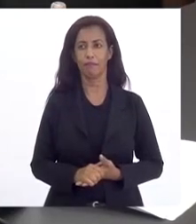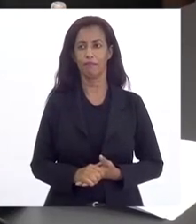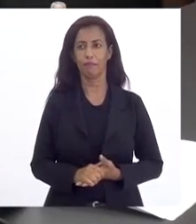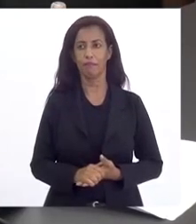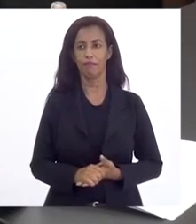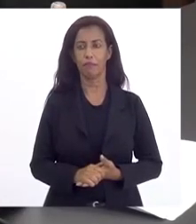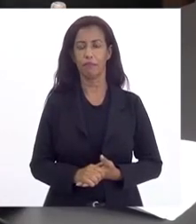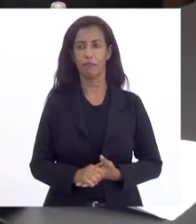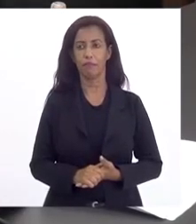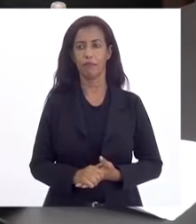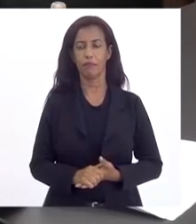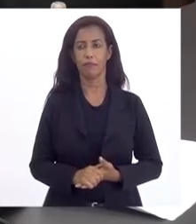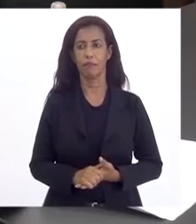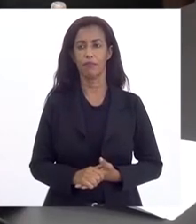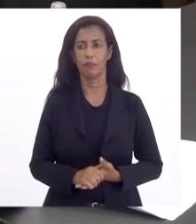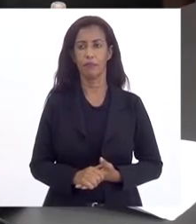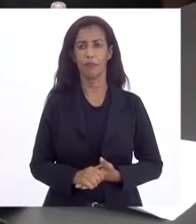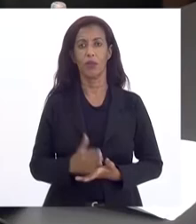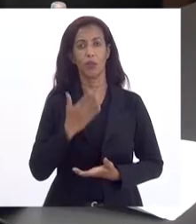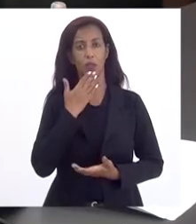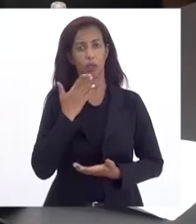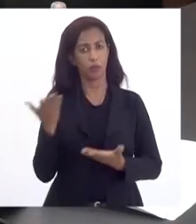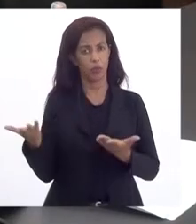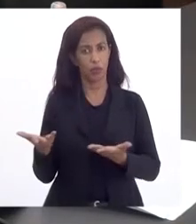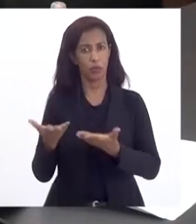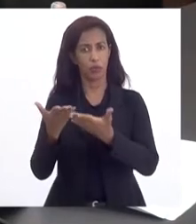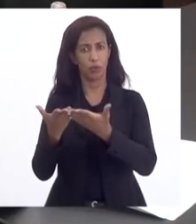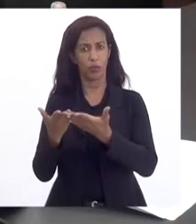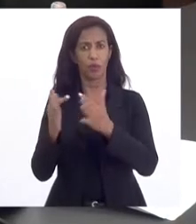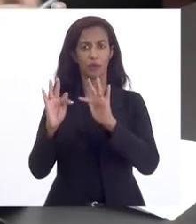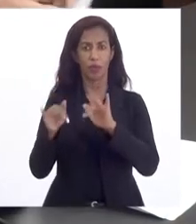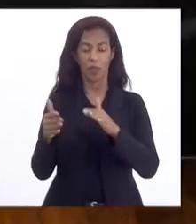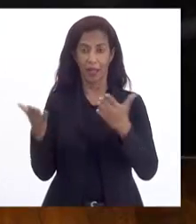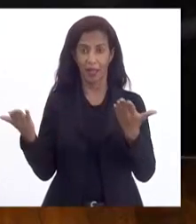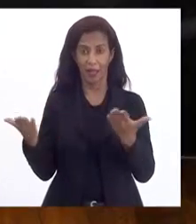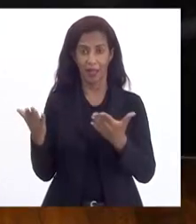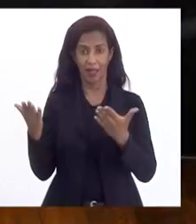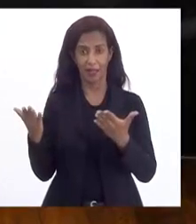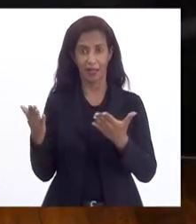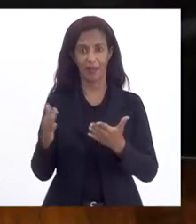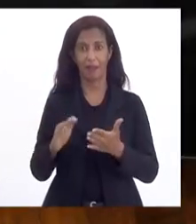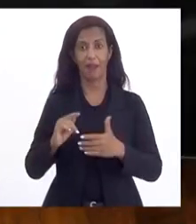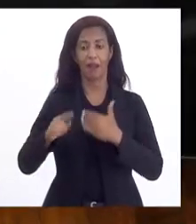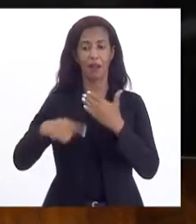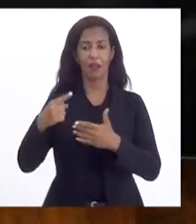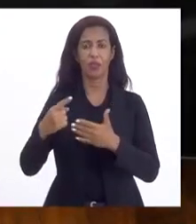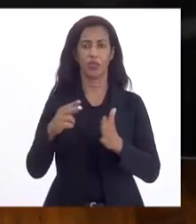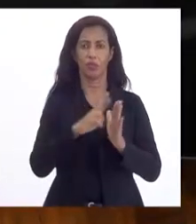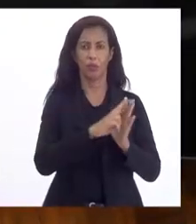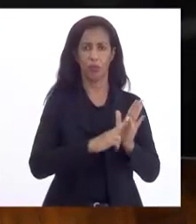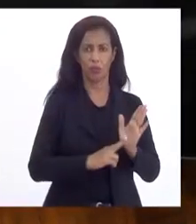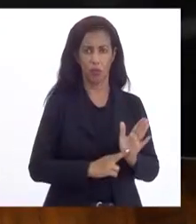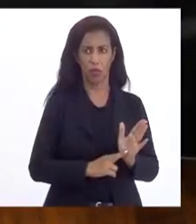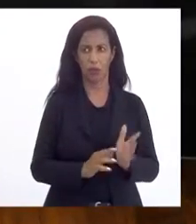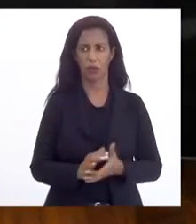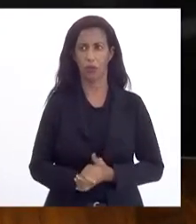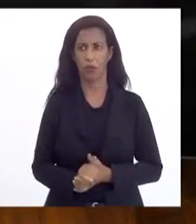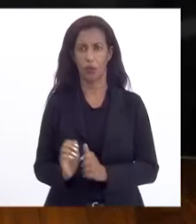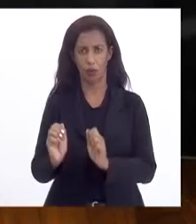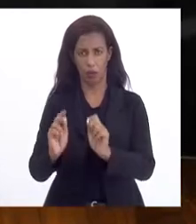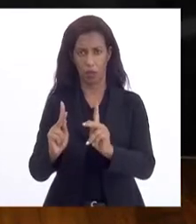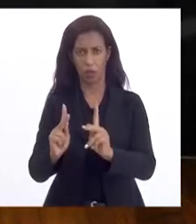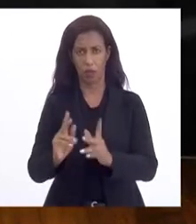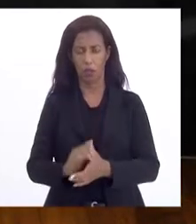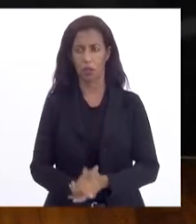uma questão. Então, eu queria solicitar a Vossa Excelência que encerremos aqui, antes de entrar no próximo relator. Ok,